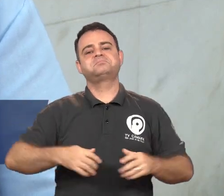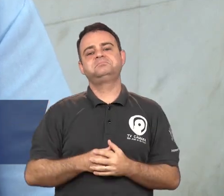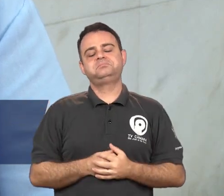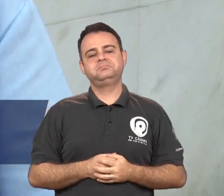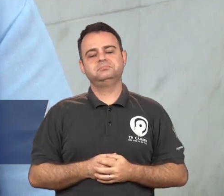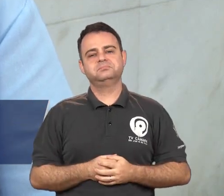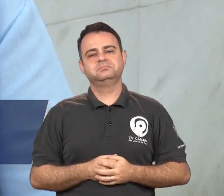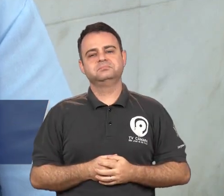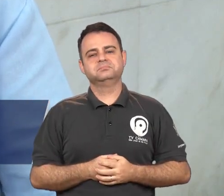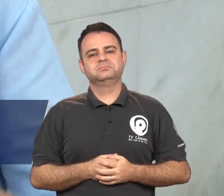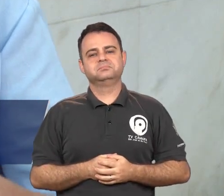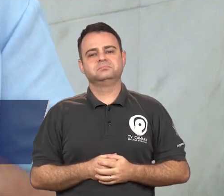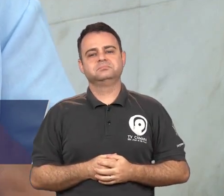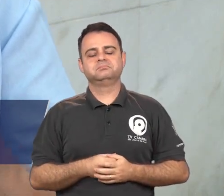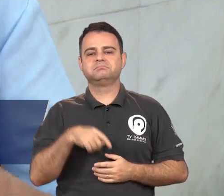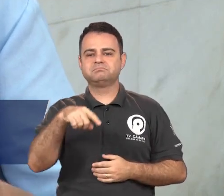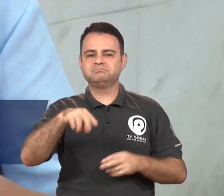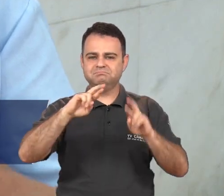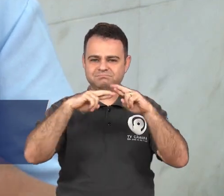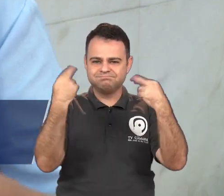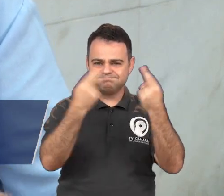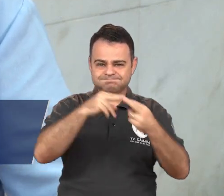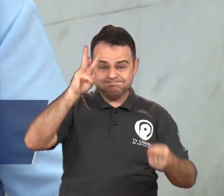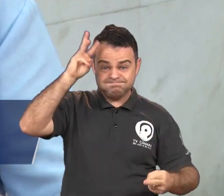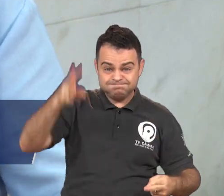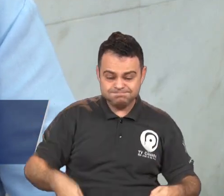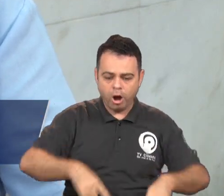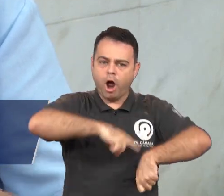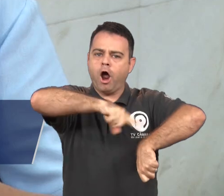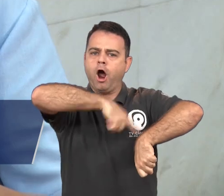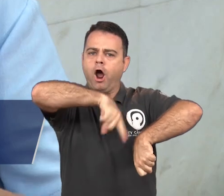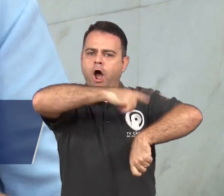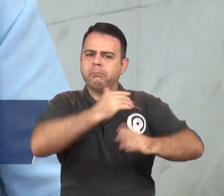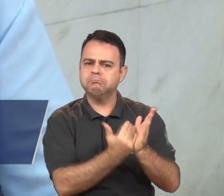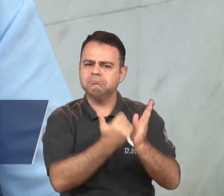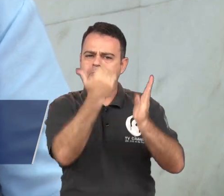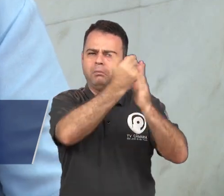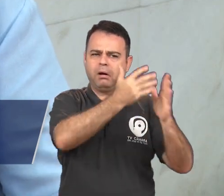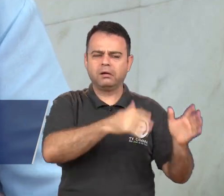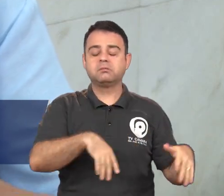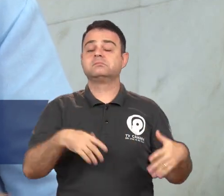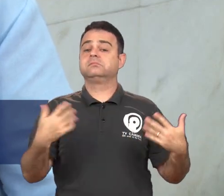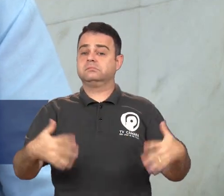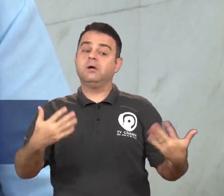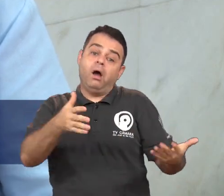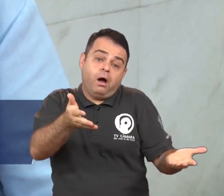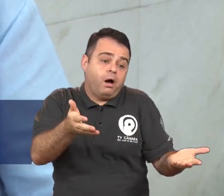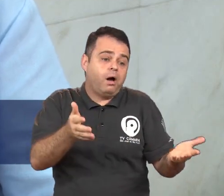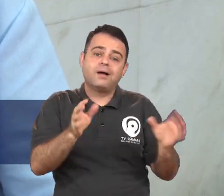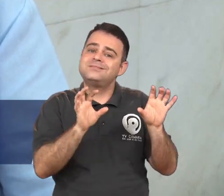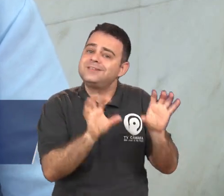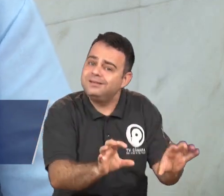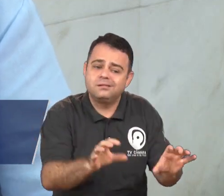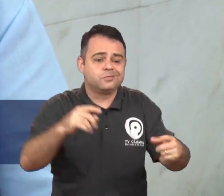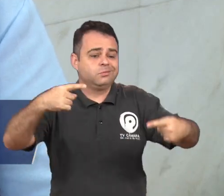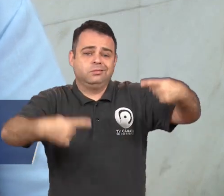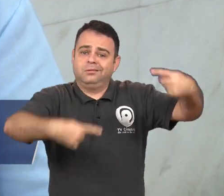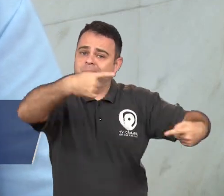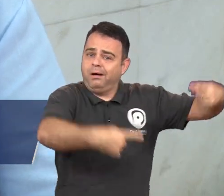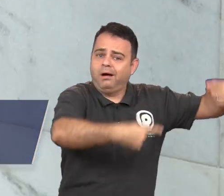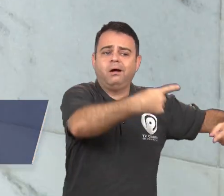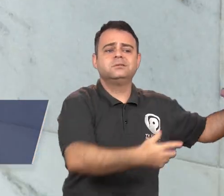às vezes a sessão se alongue um pouco, é porque existe debate, existe discussão, e